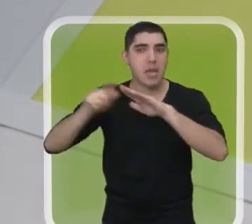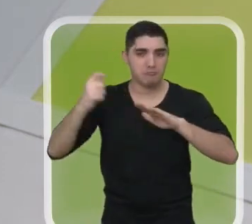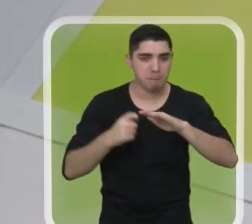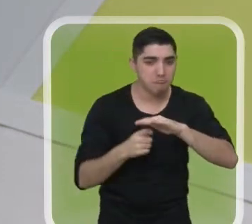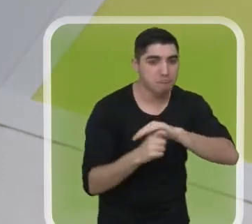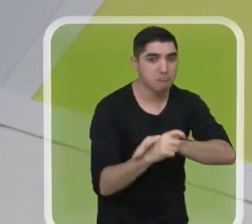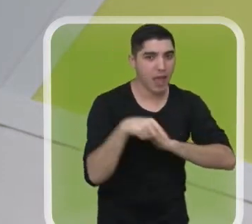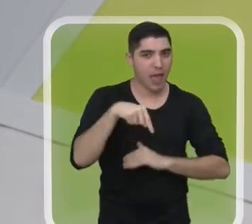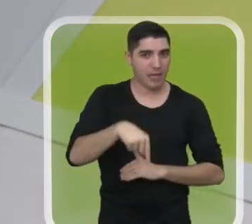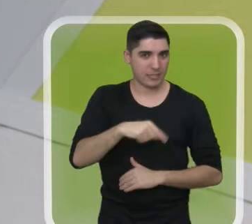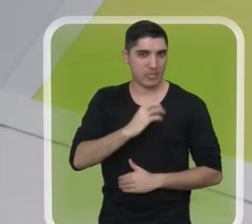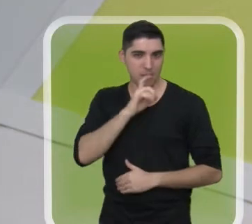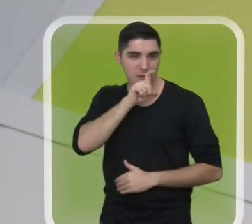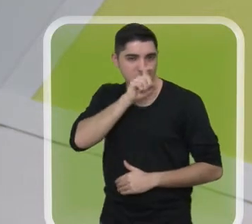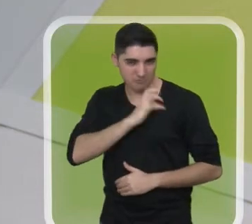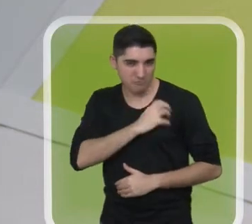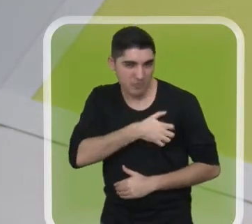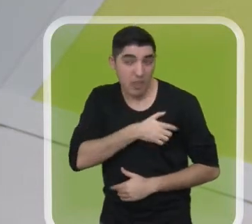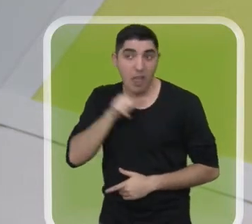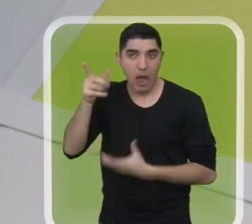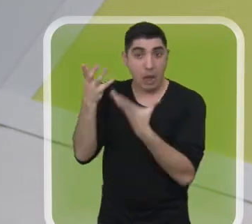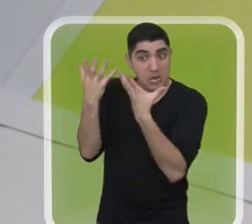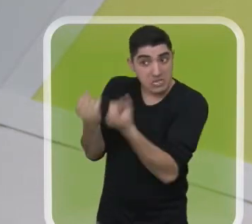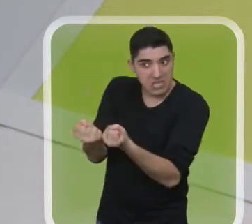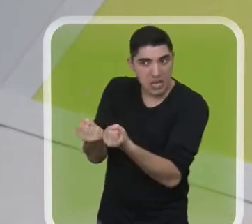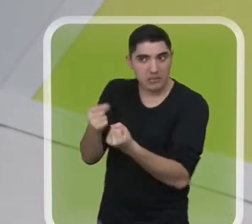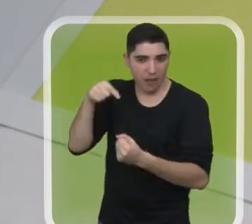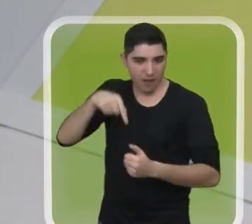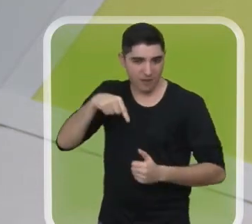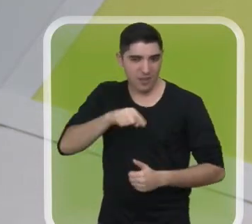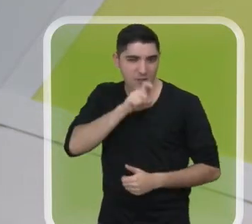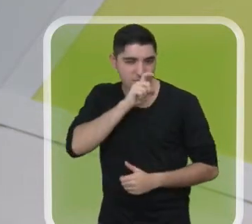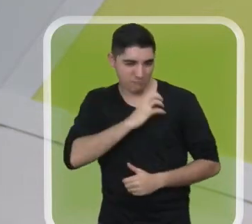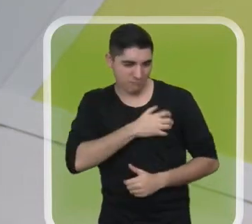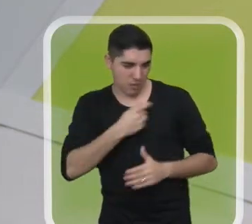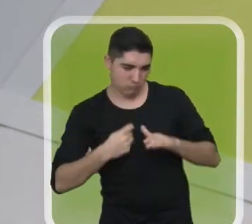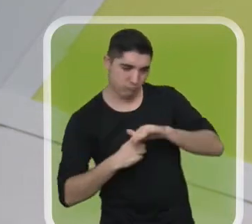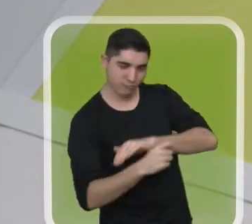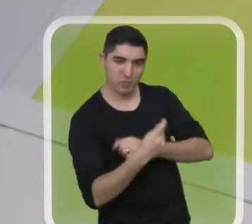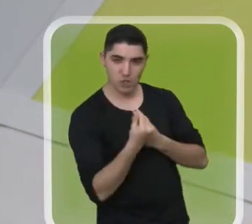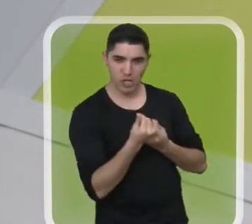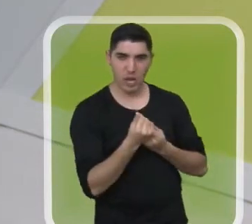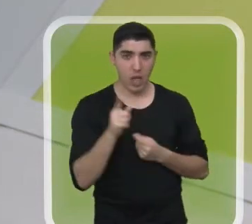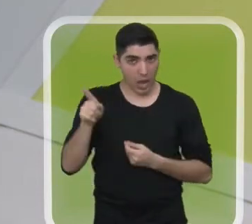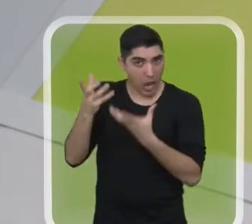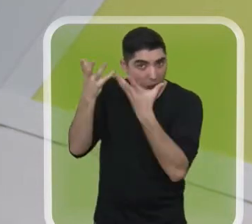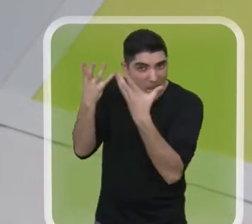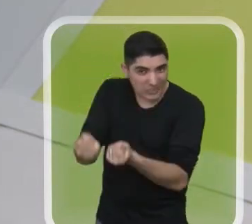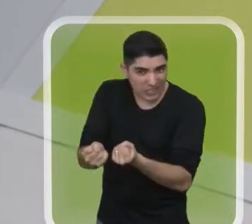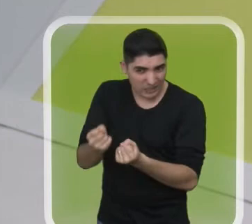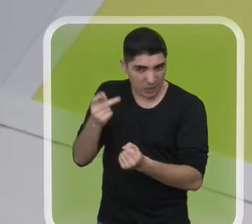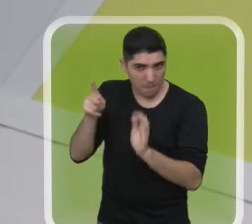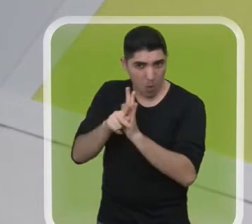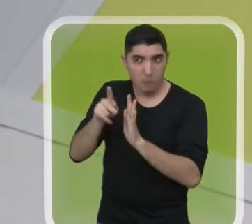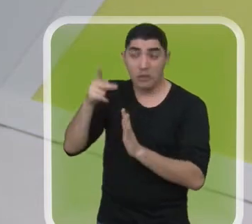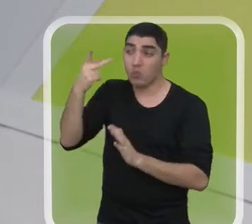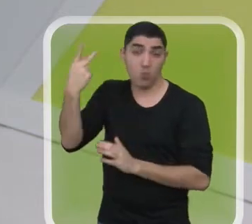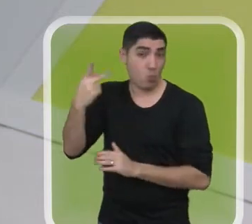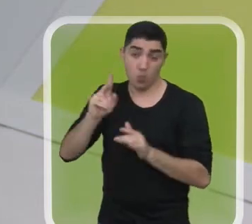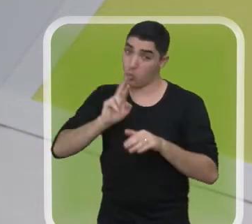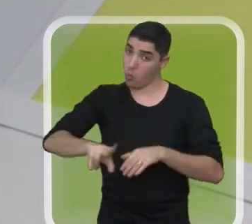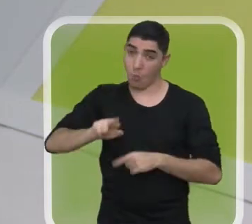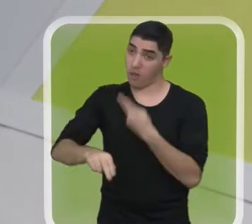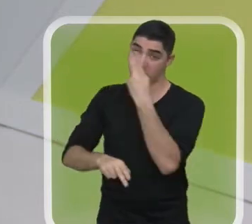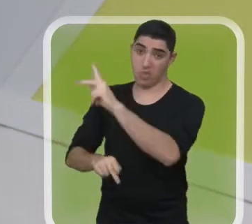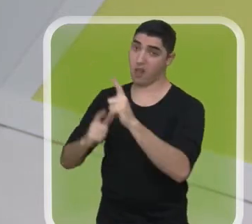São José e queira assumir o São José através da SAF, ele assume a dívida, uma dívida que não é dele, é obrigatório